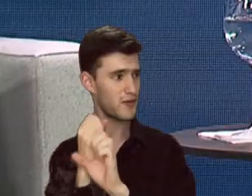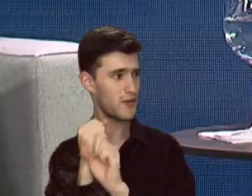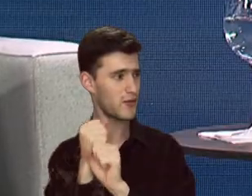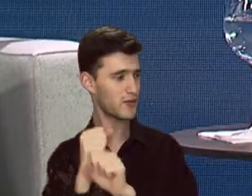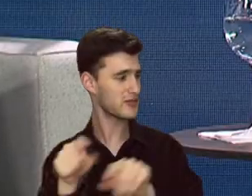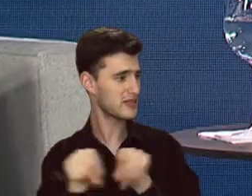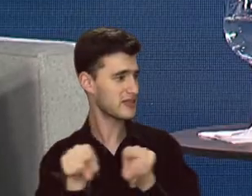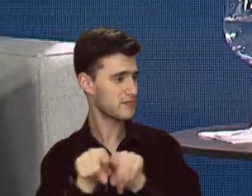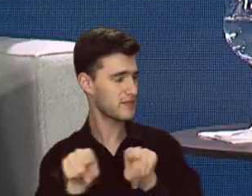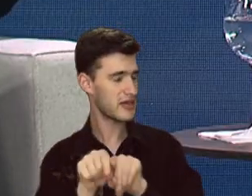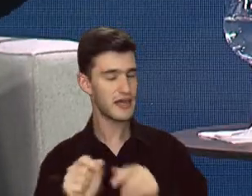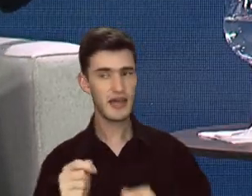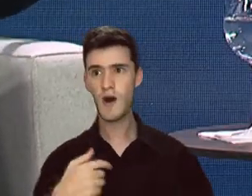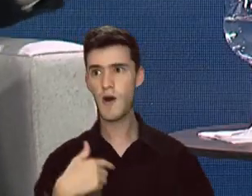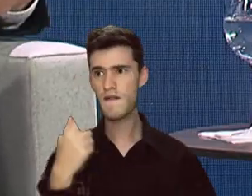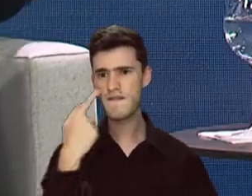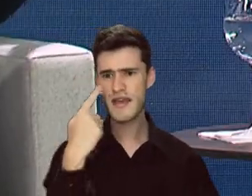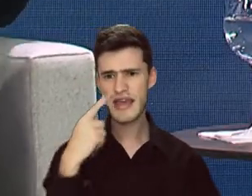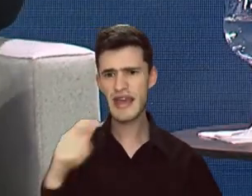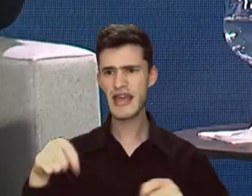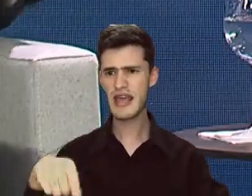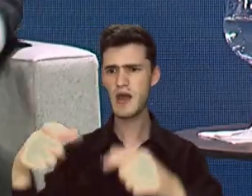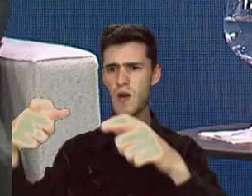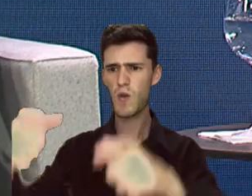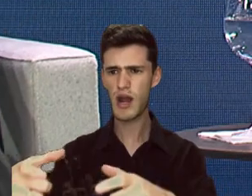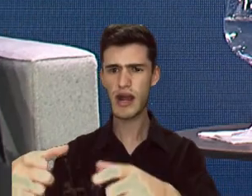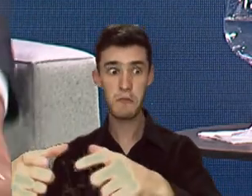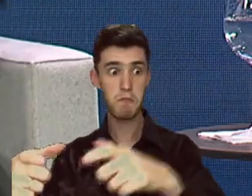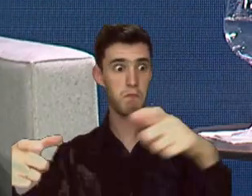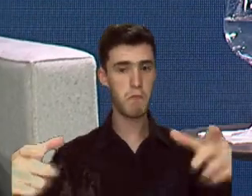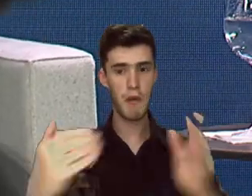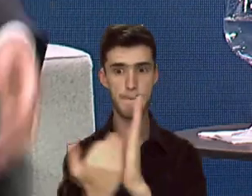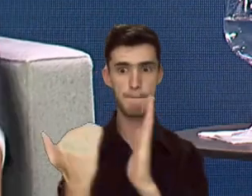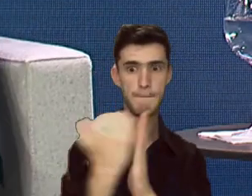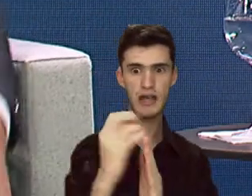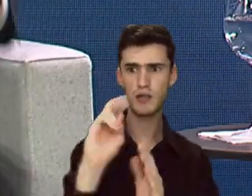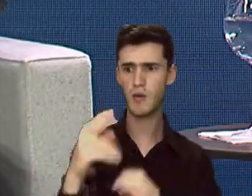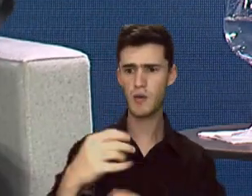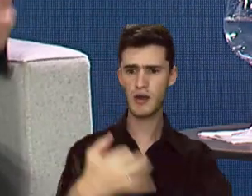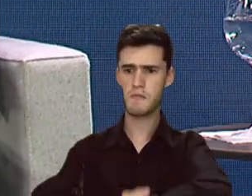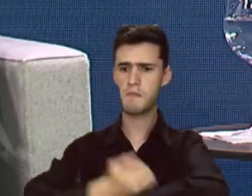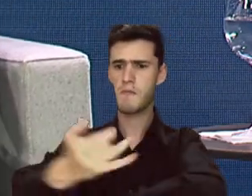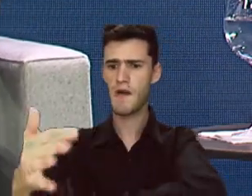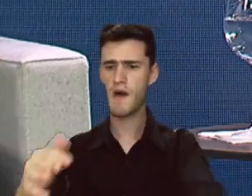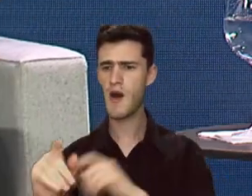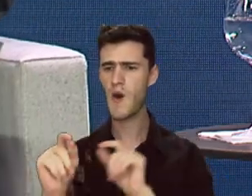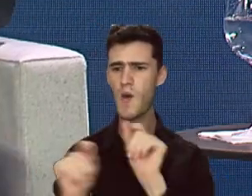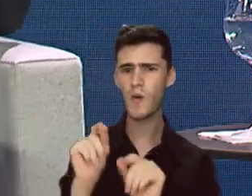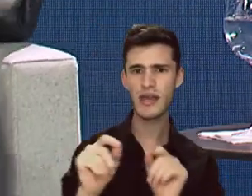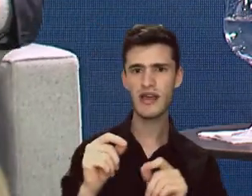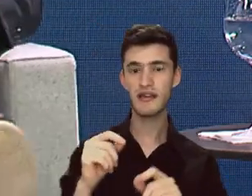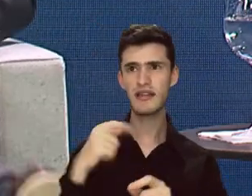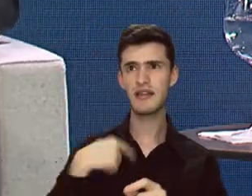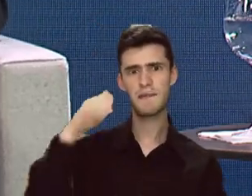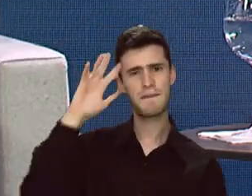plantar ou plantar o quê cultura perene ou não né fica uma sensação também que o produtor sai cortando árvore pondo boi como se ele não fizesse uma